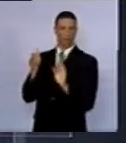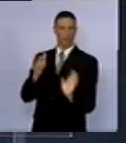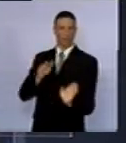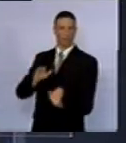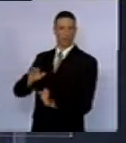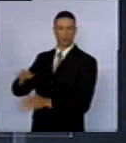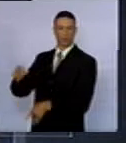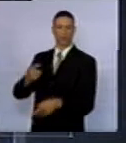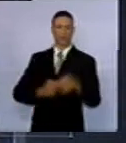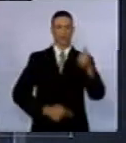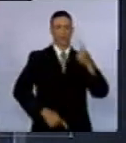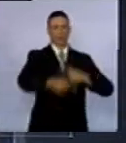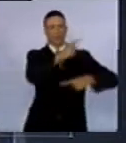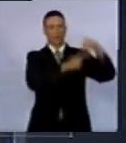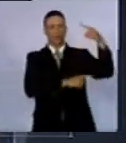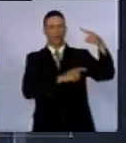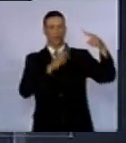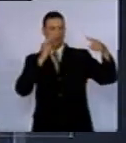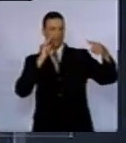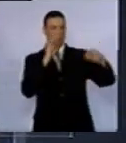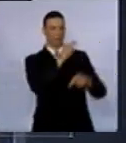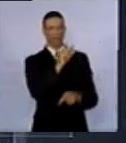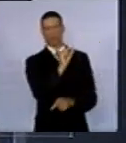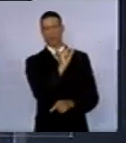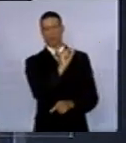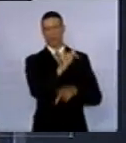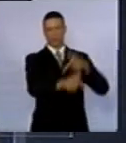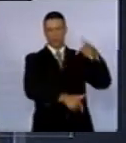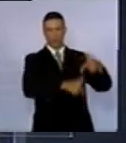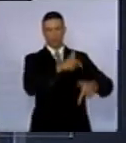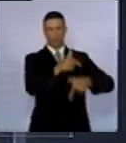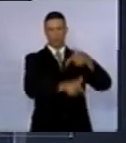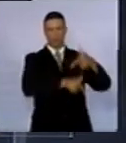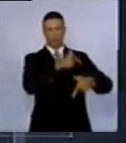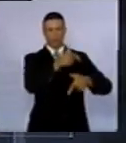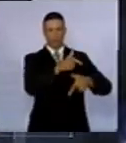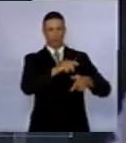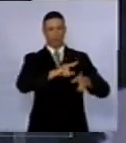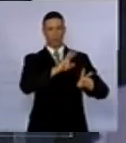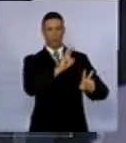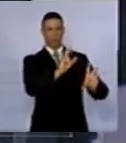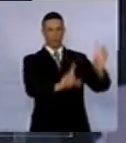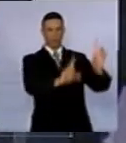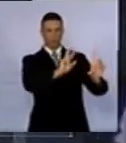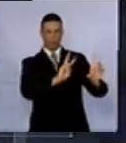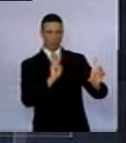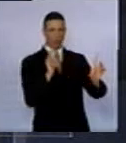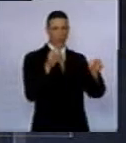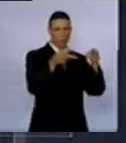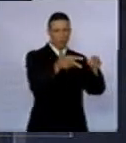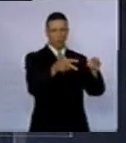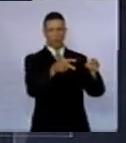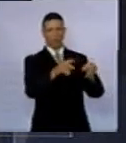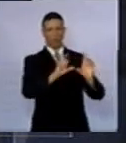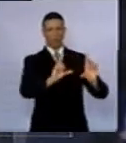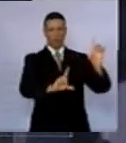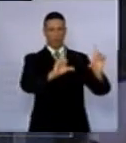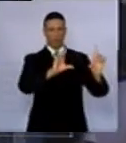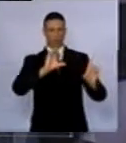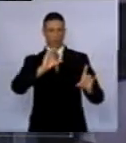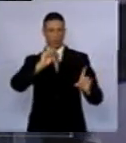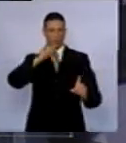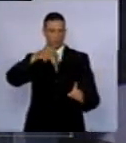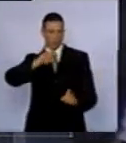Simultaneamente, cresce a olhos vistos a oferta de produções audiovisuais brasileiras e, paulatinamente, de canais por meio dos quais